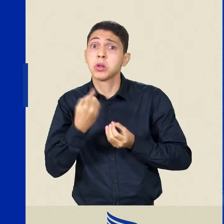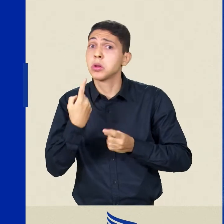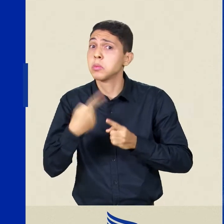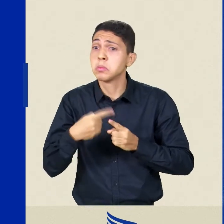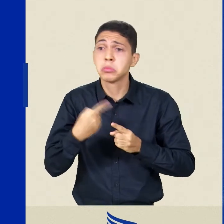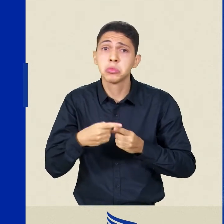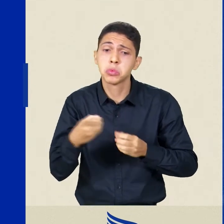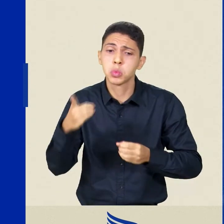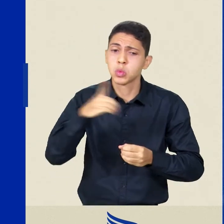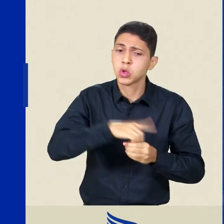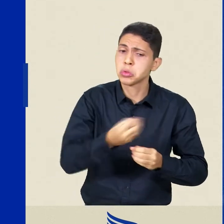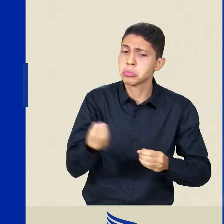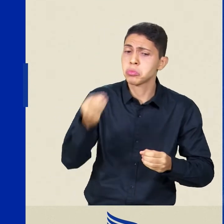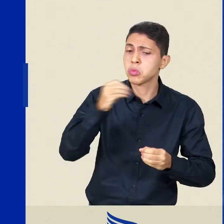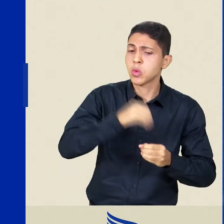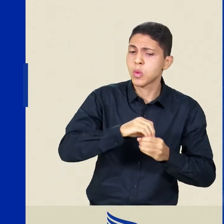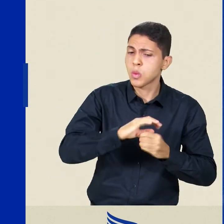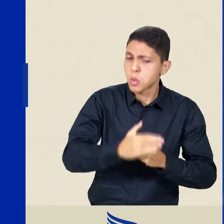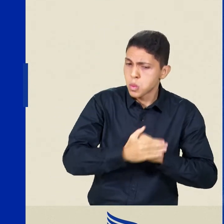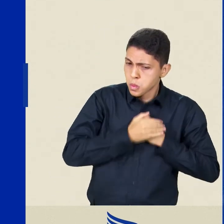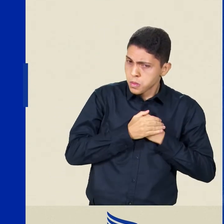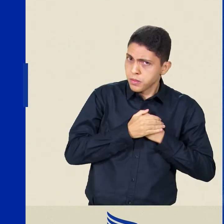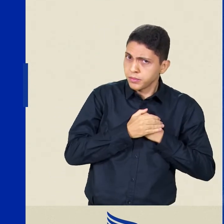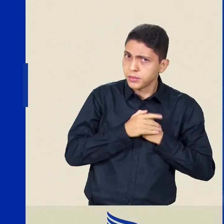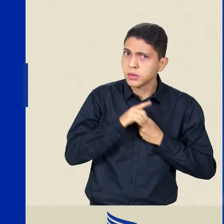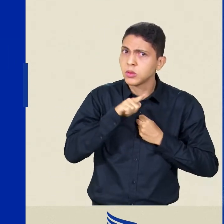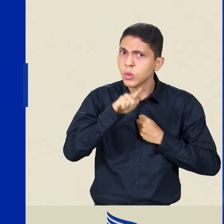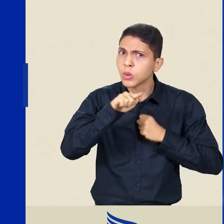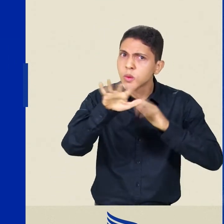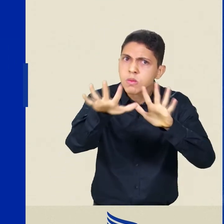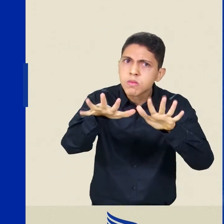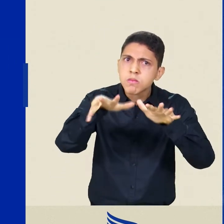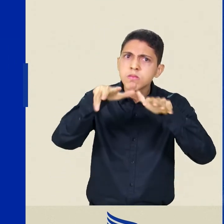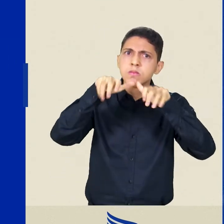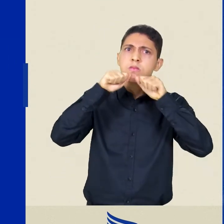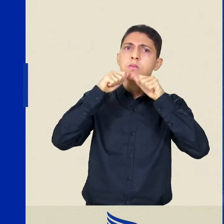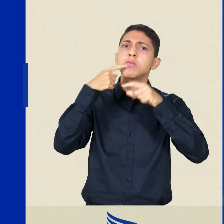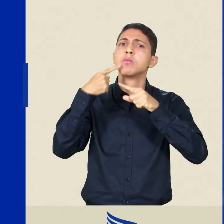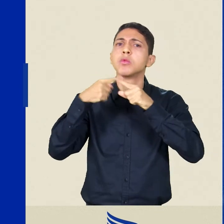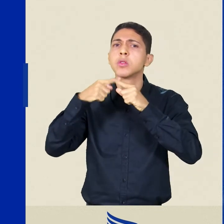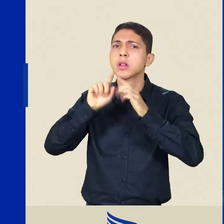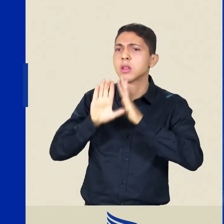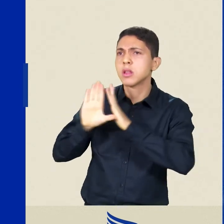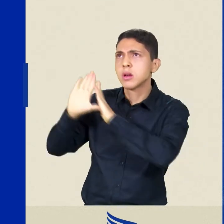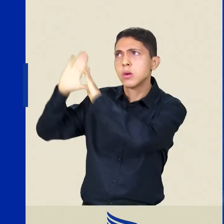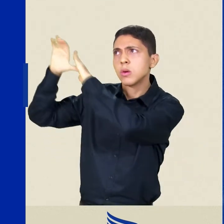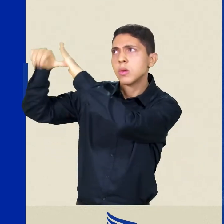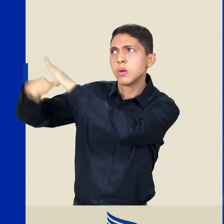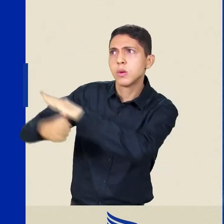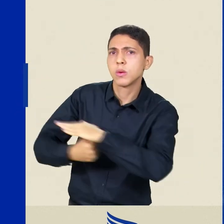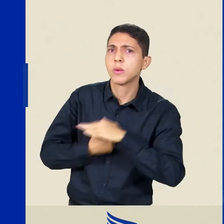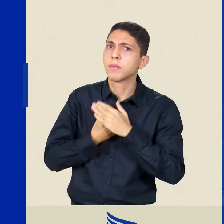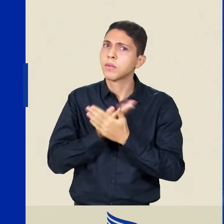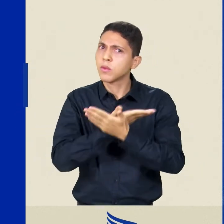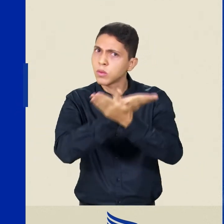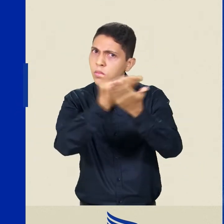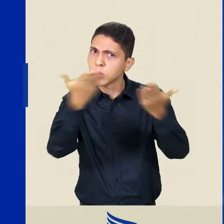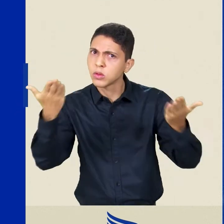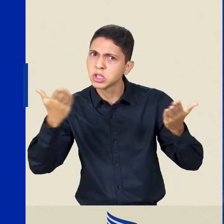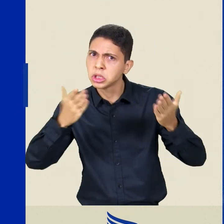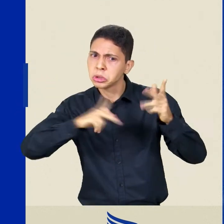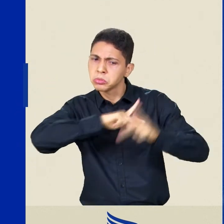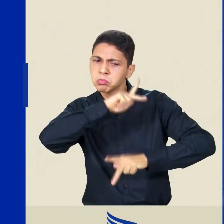alçadas. Vós sois amaldiçoados com a maldição, porque a mim me roubais, sim, vós, esta nação